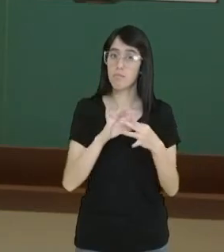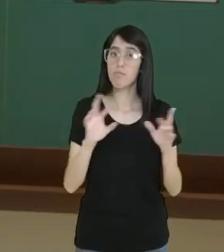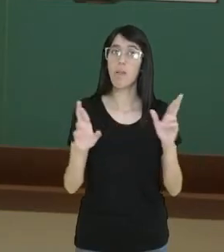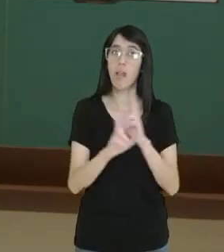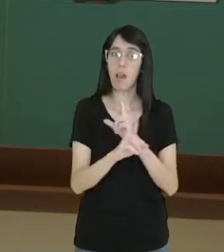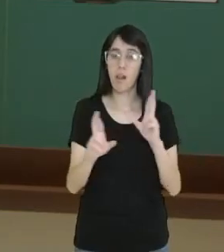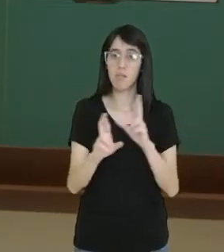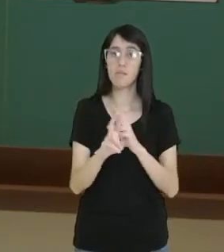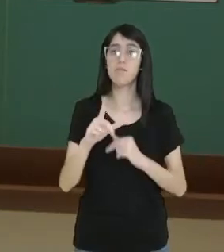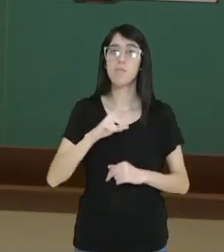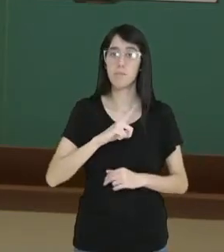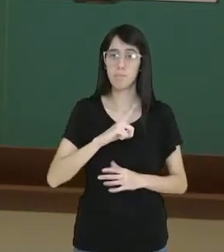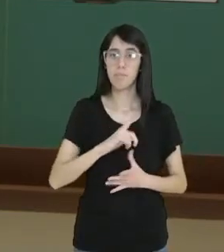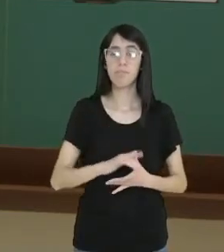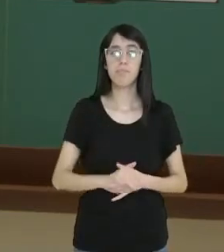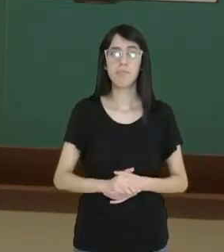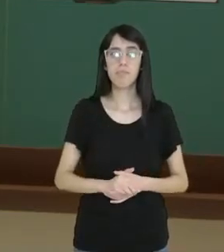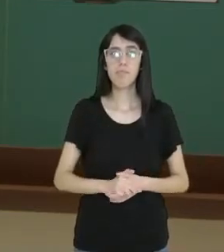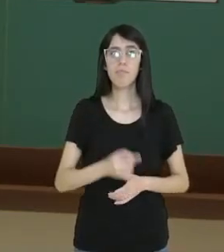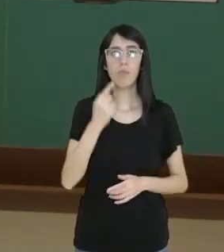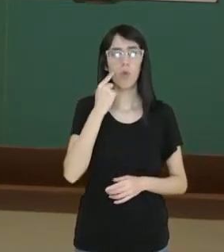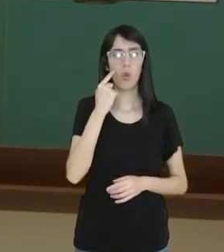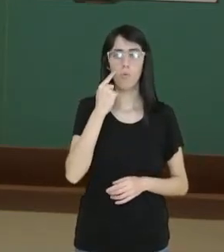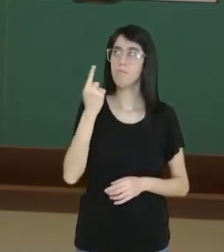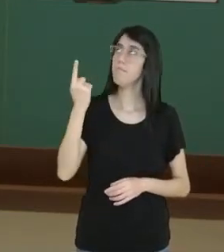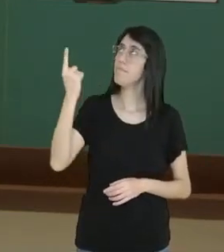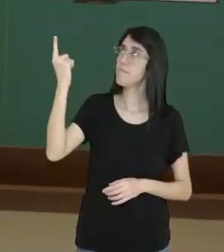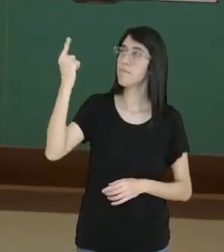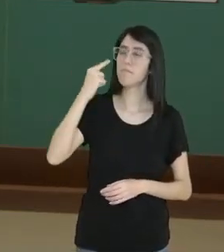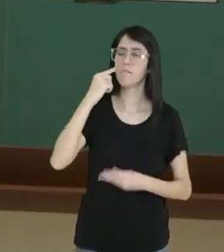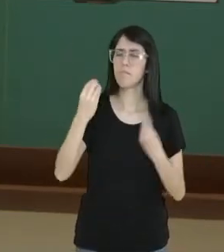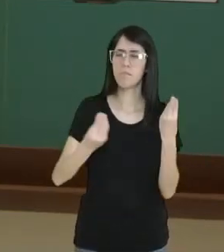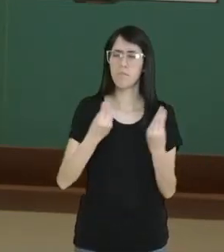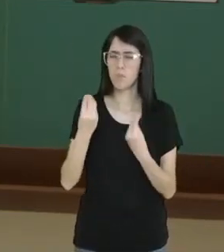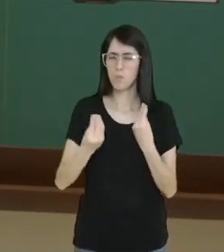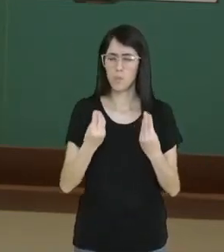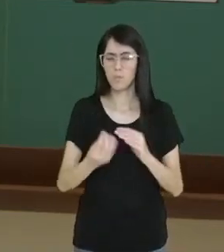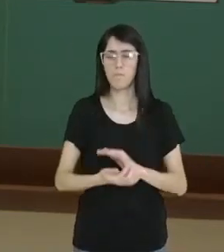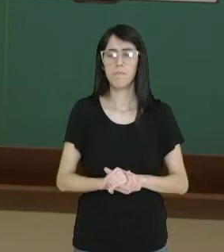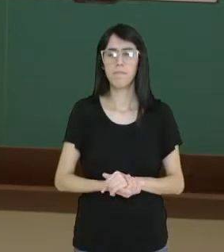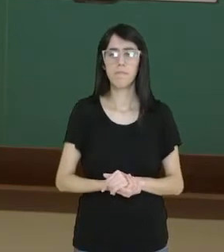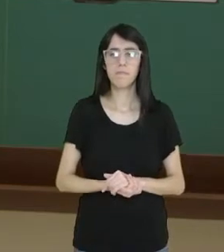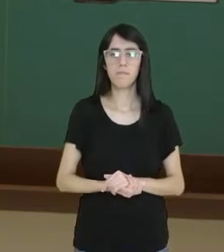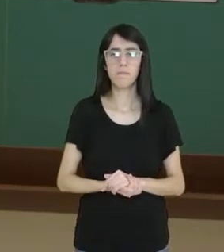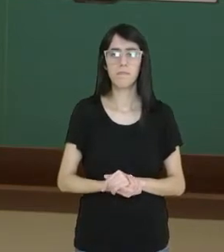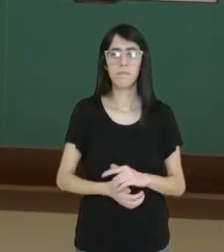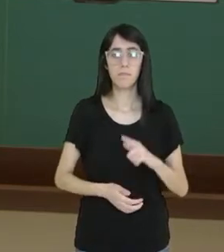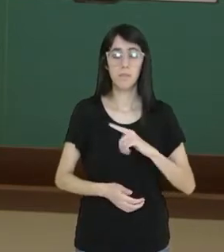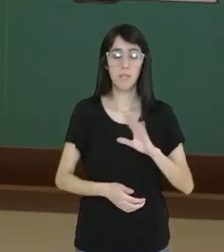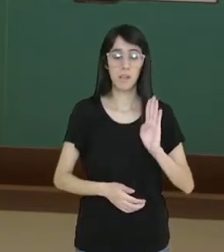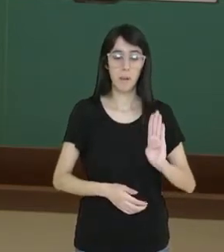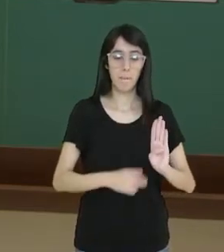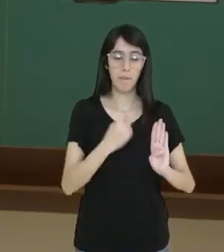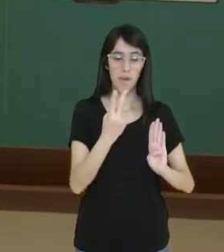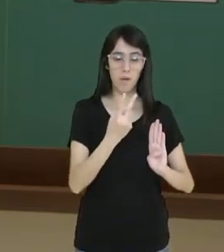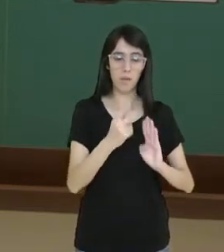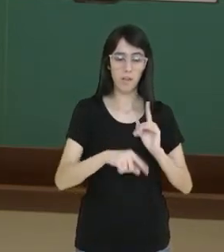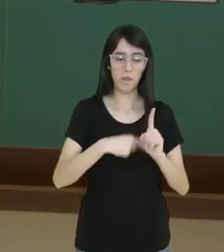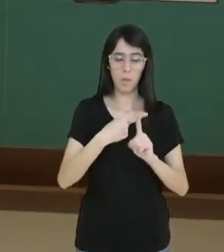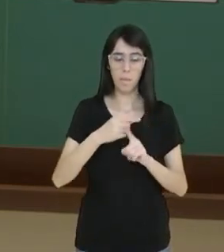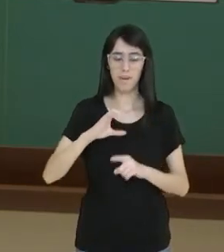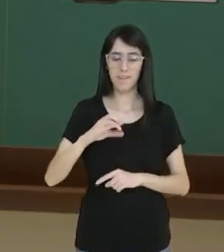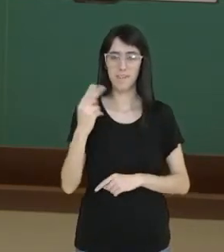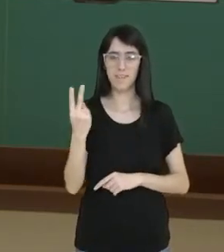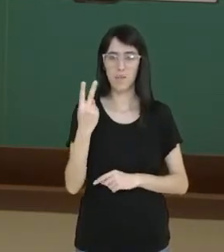do triângulo retângulo. Então, olha lá, vamos deduzir esse teorema aqui, ó. Eu tenho o b ao quadrado mais o c ao quadrado. Então,